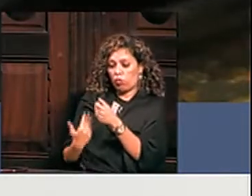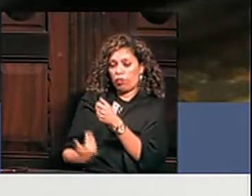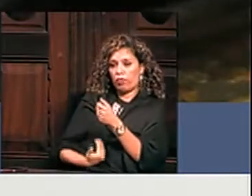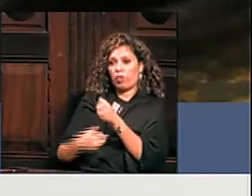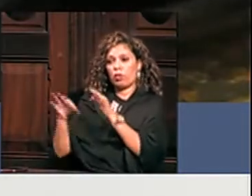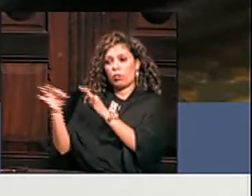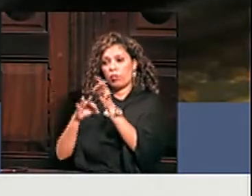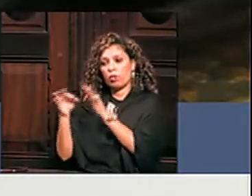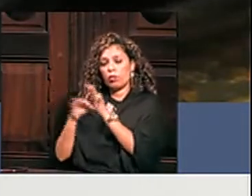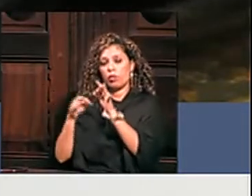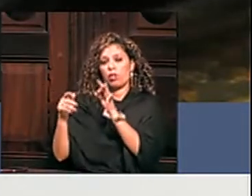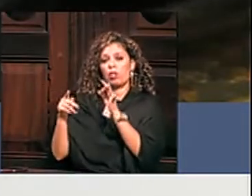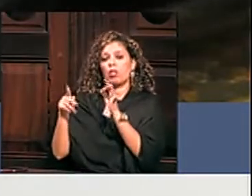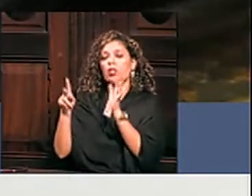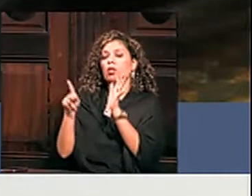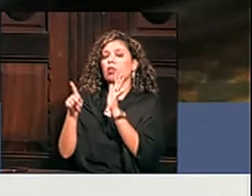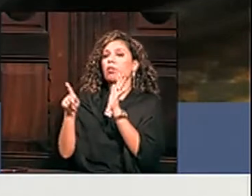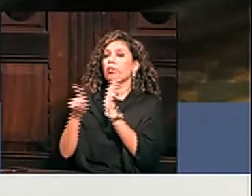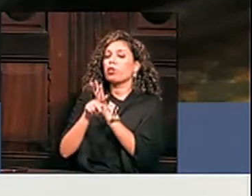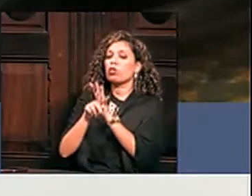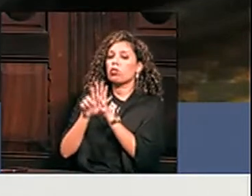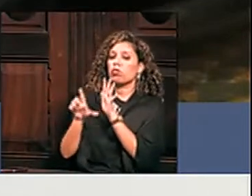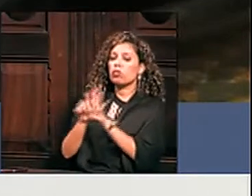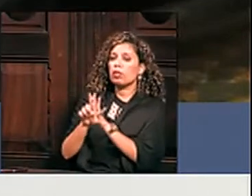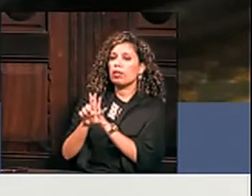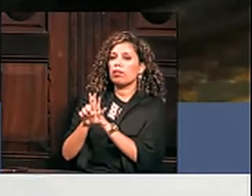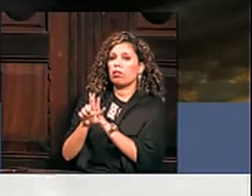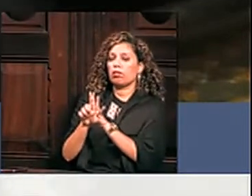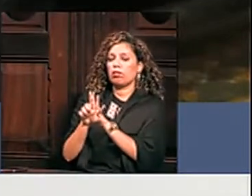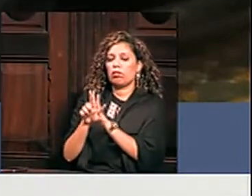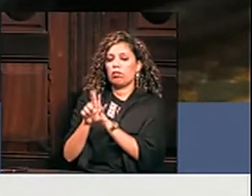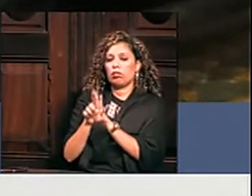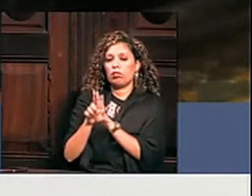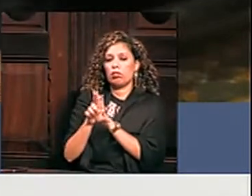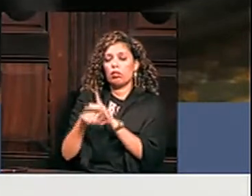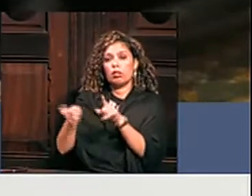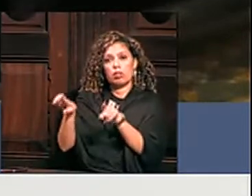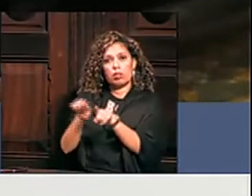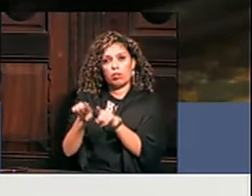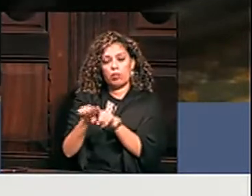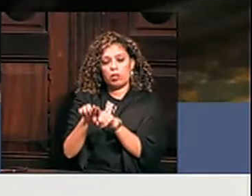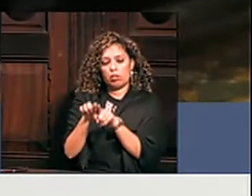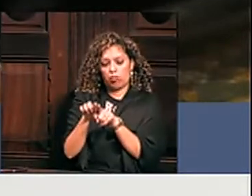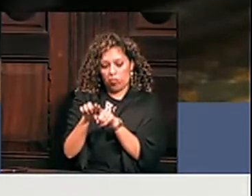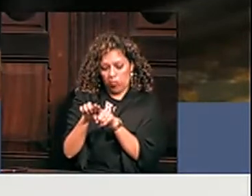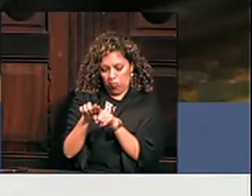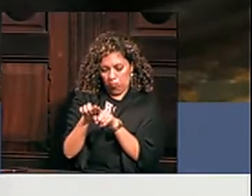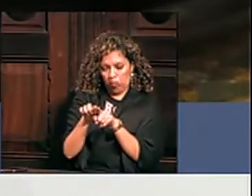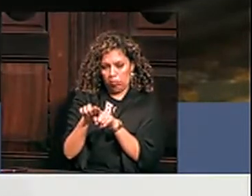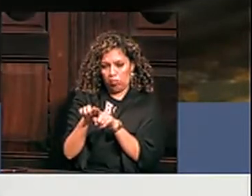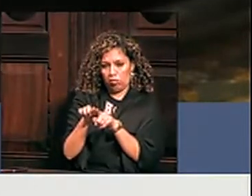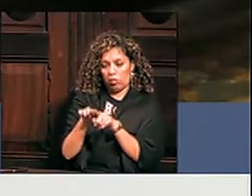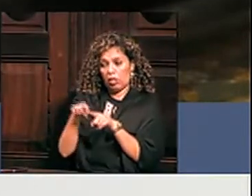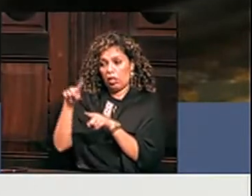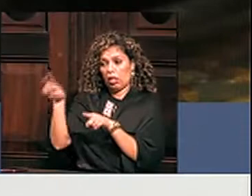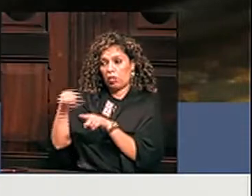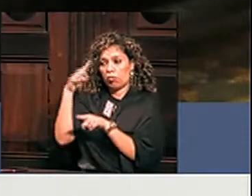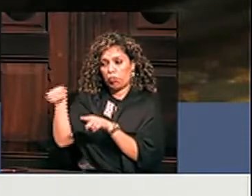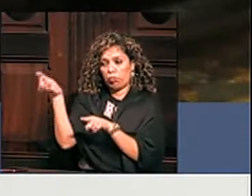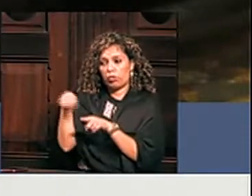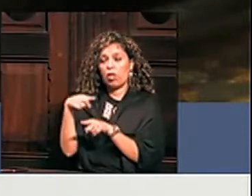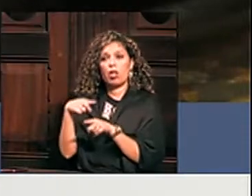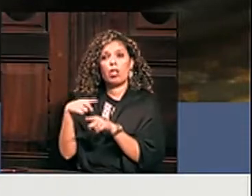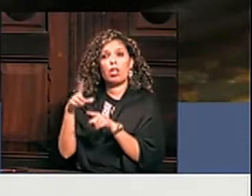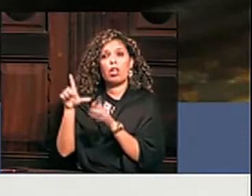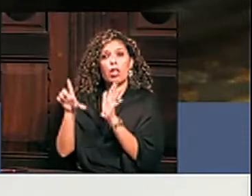convalidando pareceres da Procuradoria e, simultaneamente, anulando